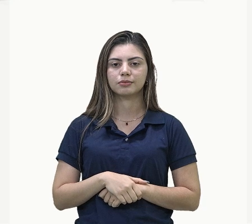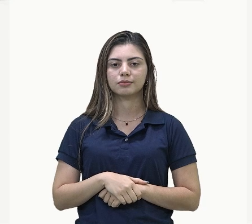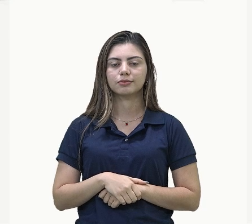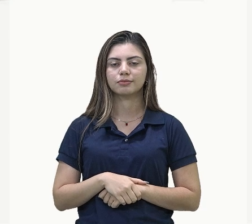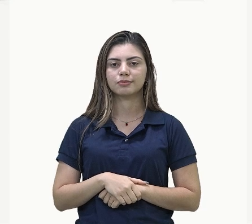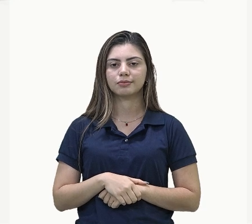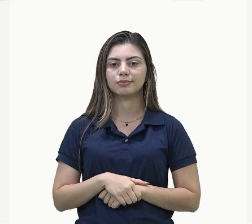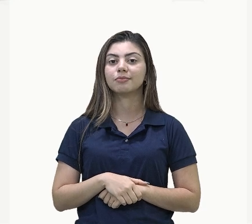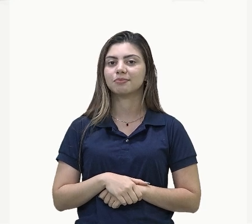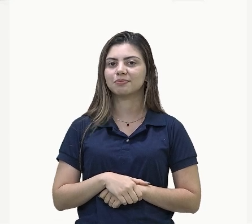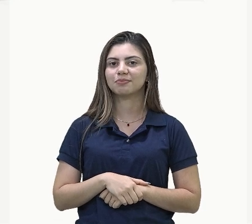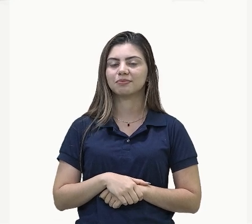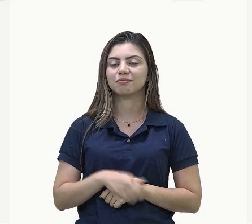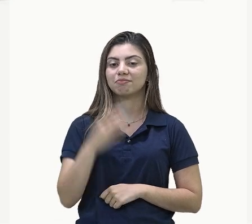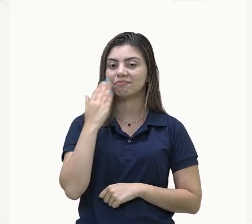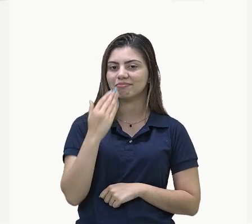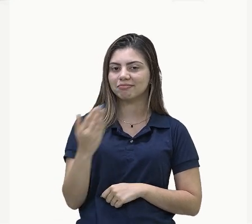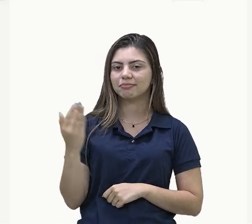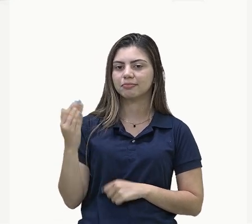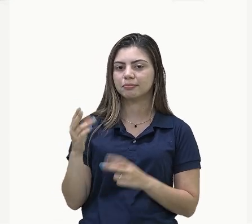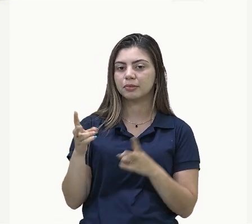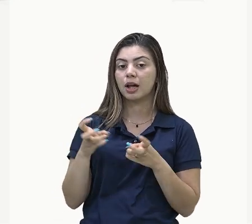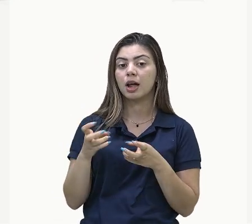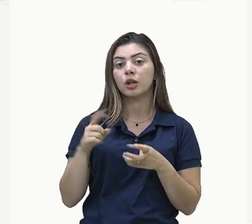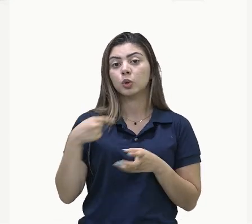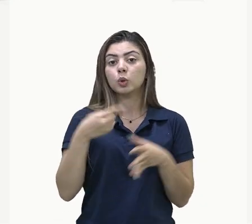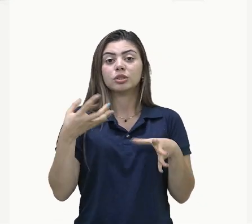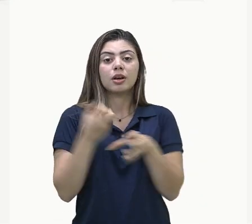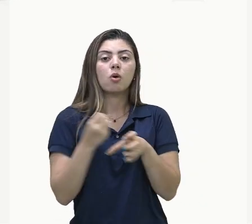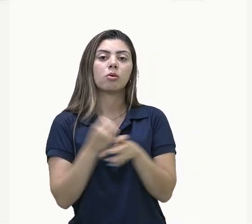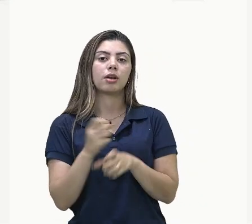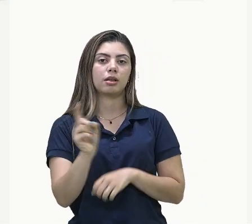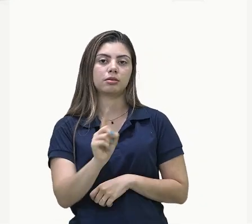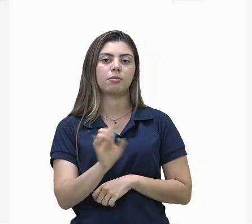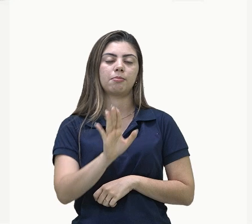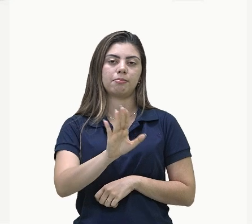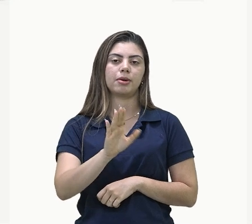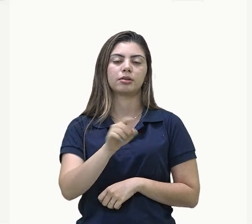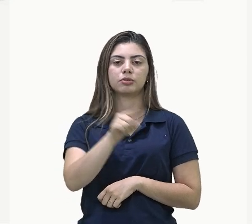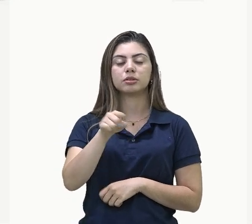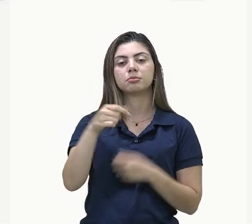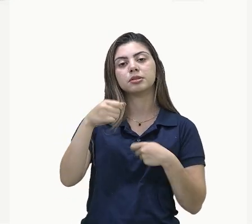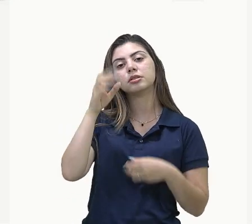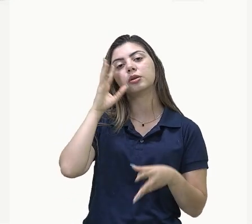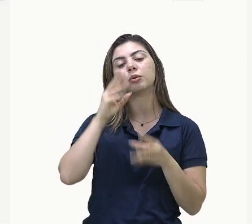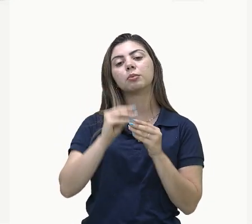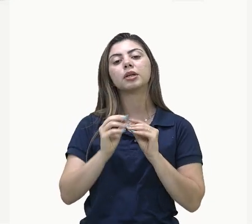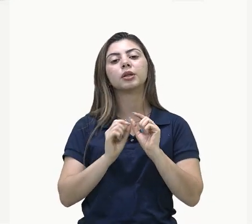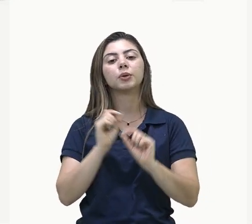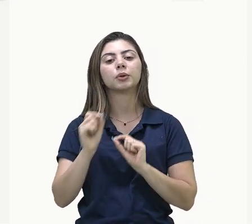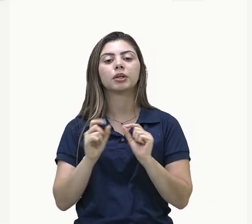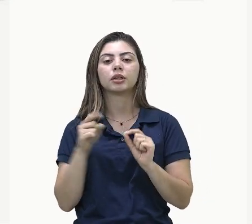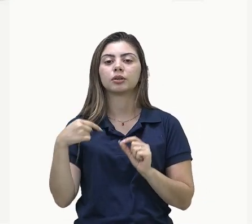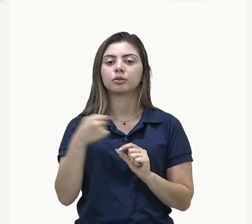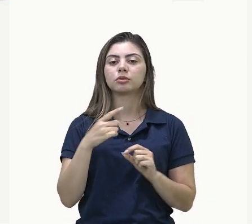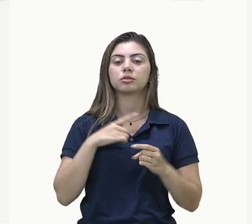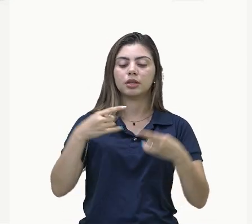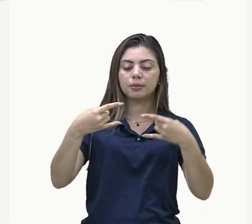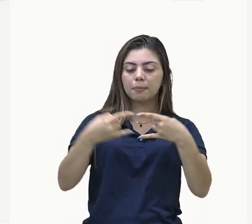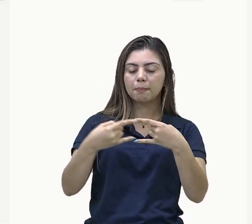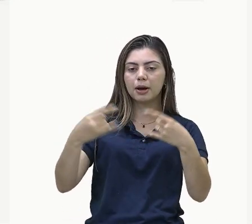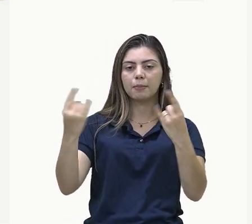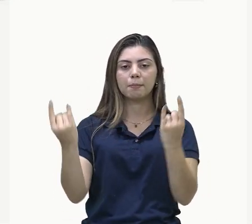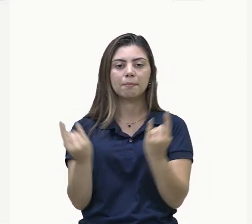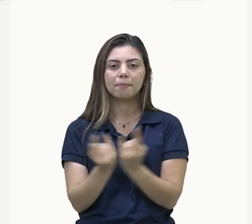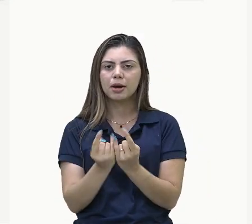Nesse caso aí, nós não vamos fazer o cálculo. Basta você entender que para um circuito misto, eu tenho uma